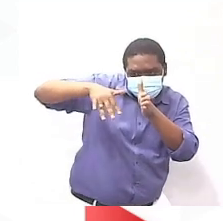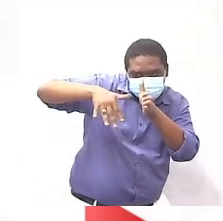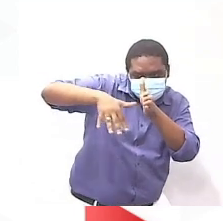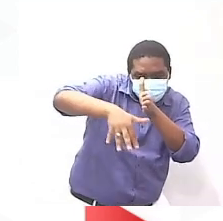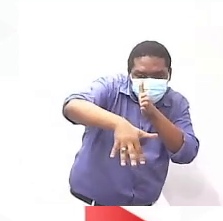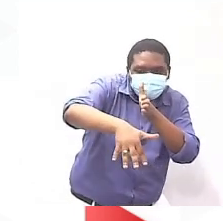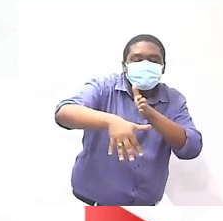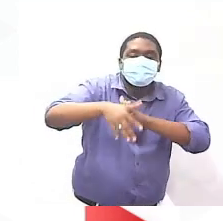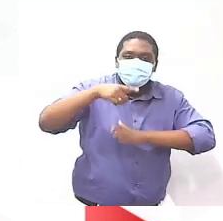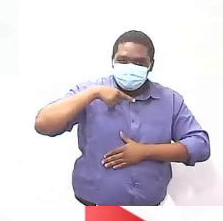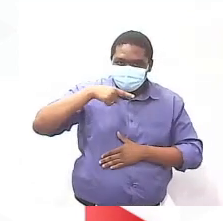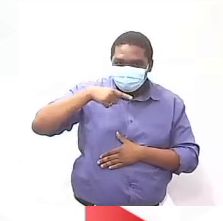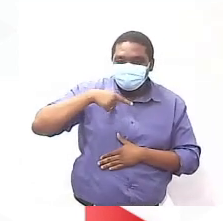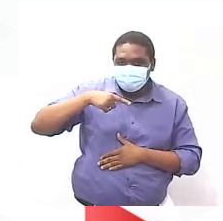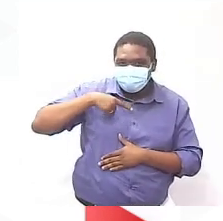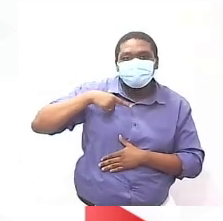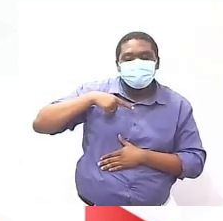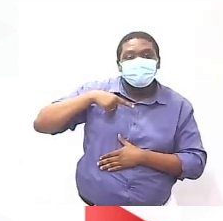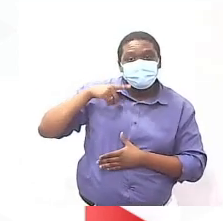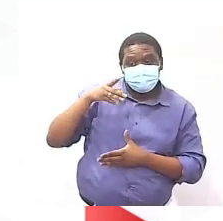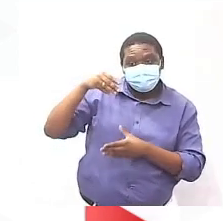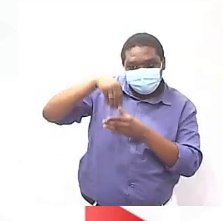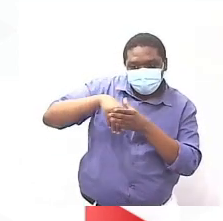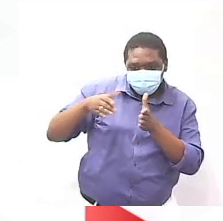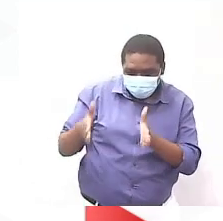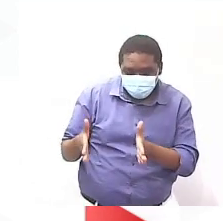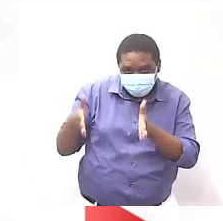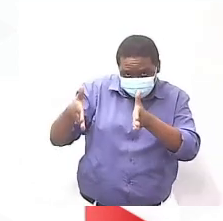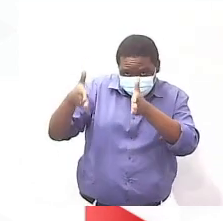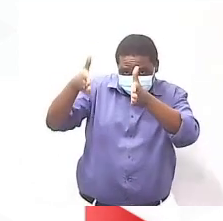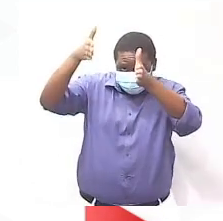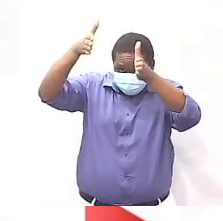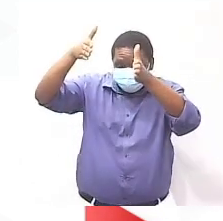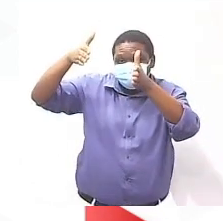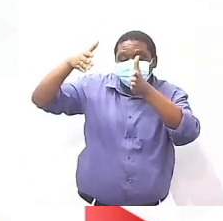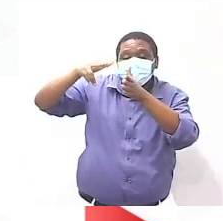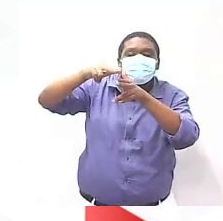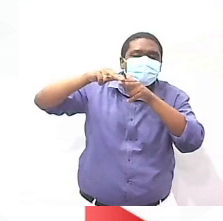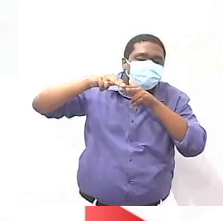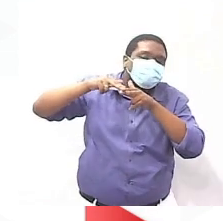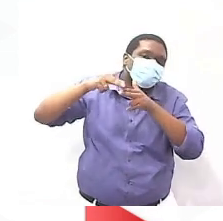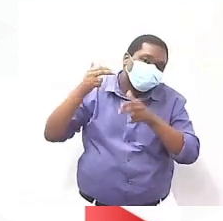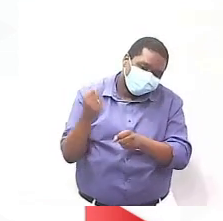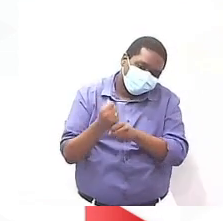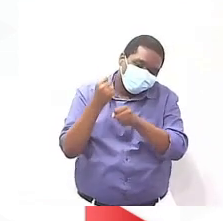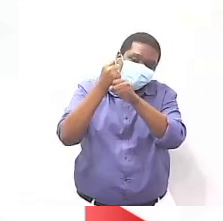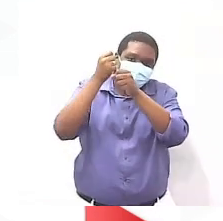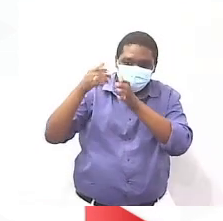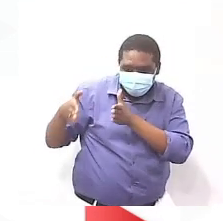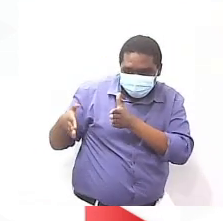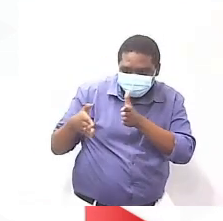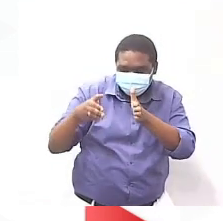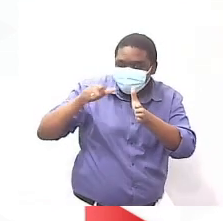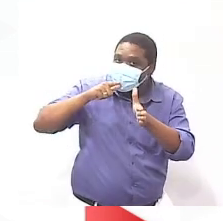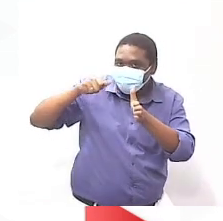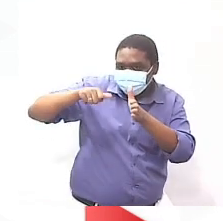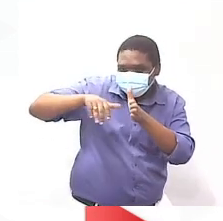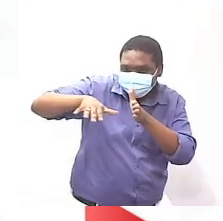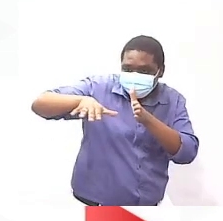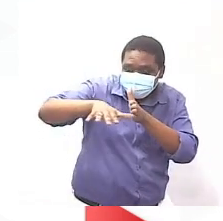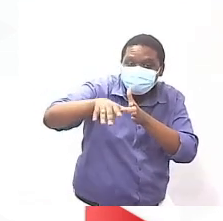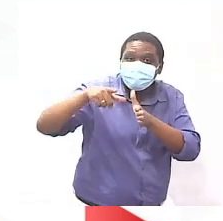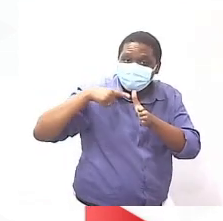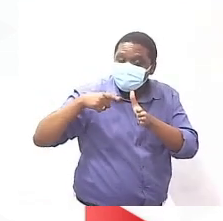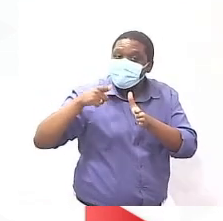arcadas superpostas uma em cima da outra, erguidas a partir do suporte de um canal. Então fazia